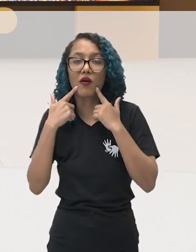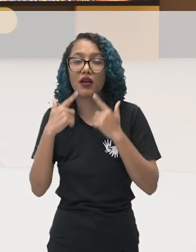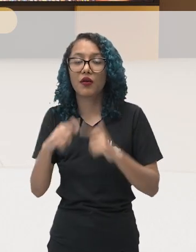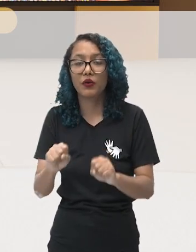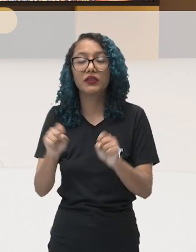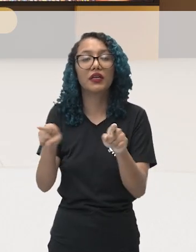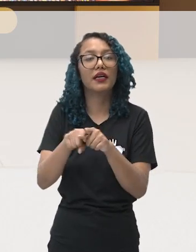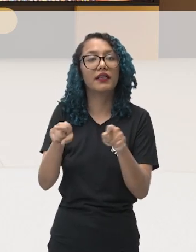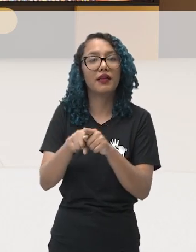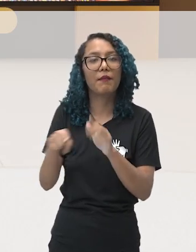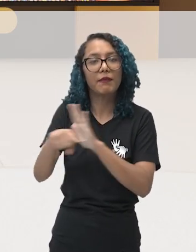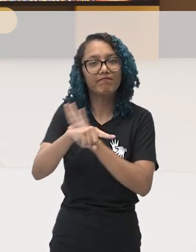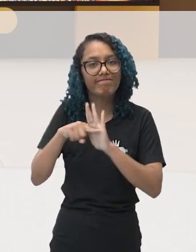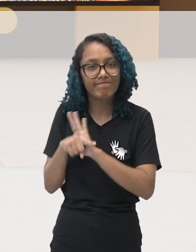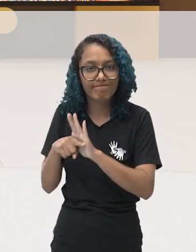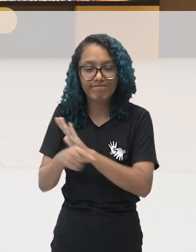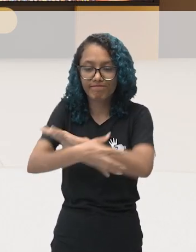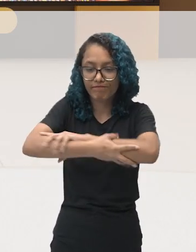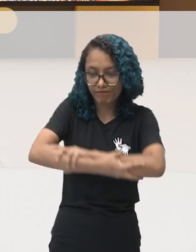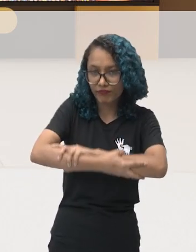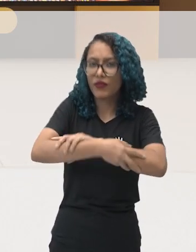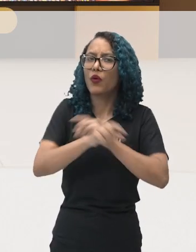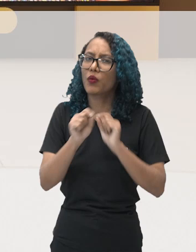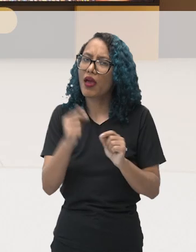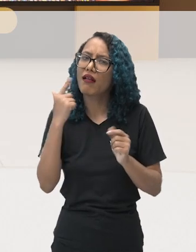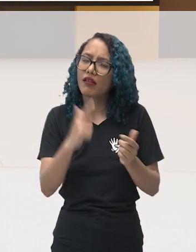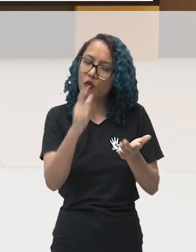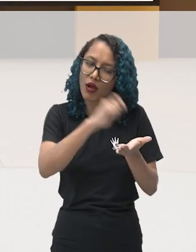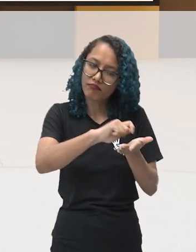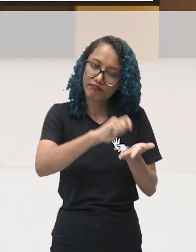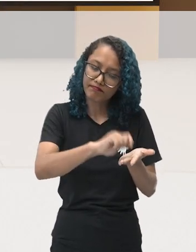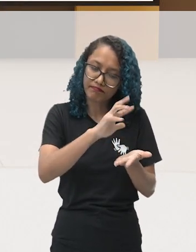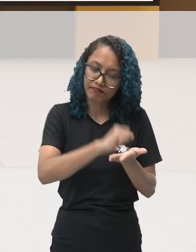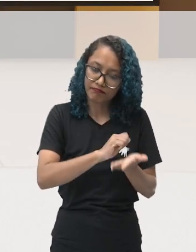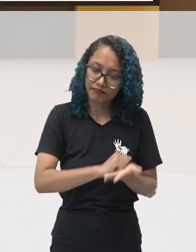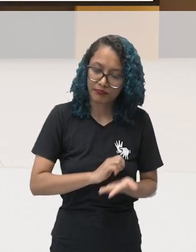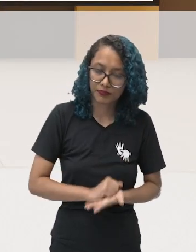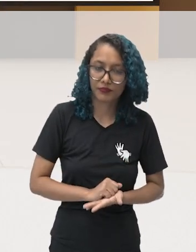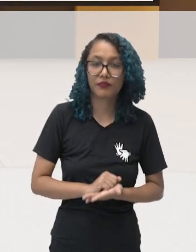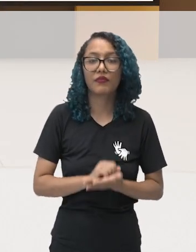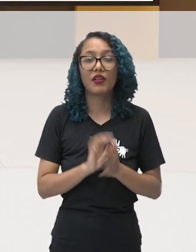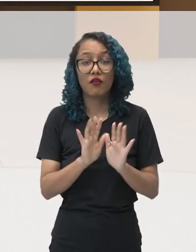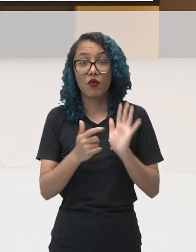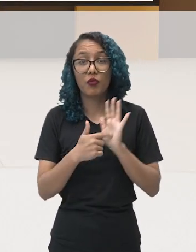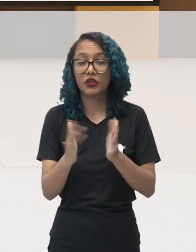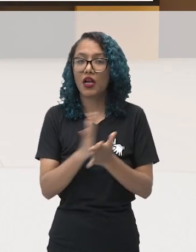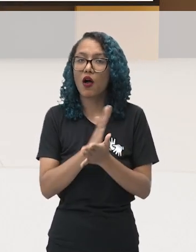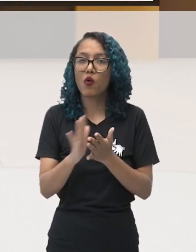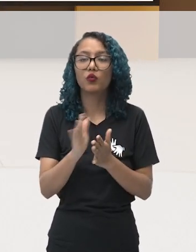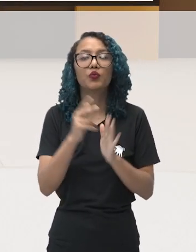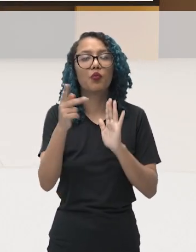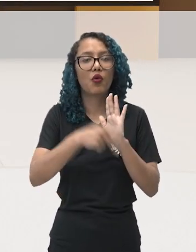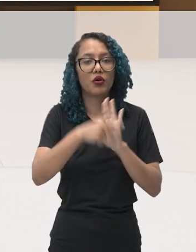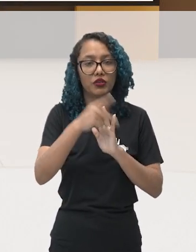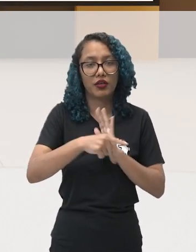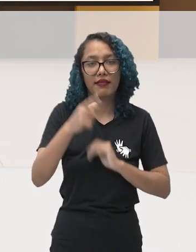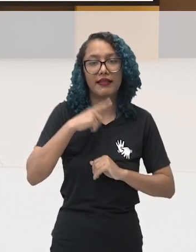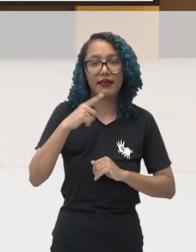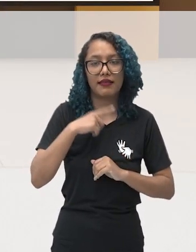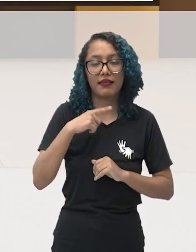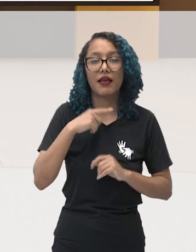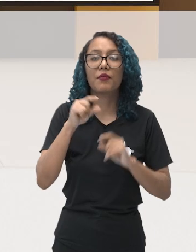E para isso nós vamos trazer aqui alguns exemplos de projetos que existem na atualidade para deixar